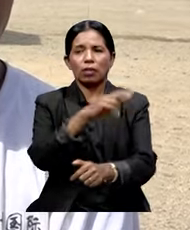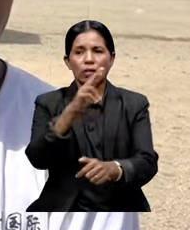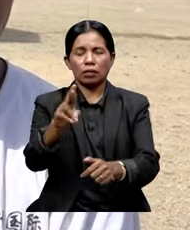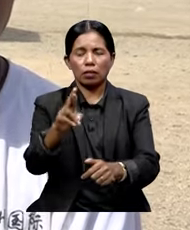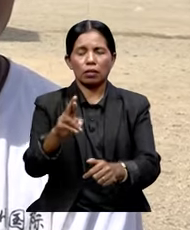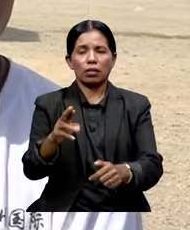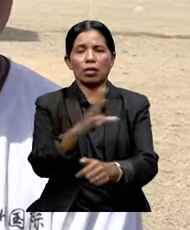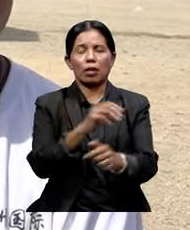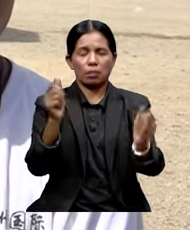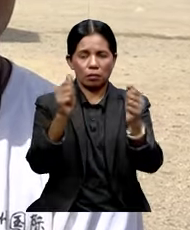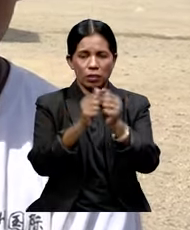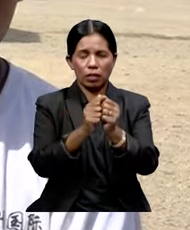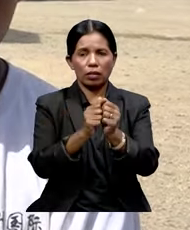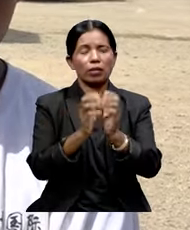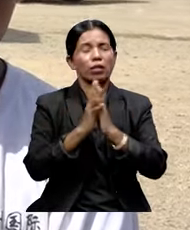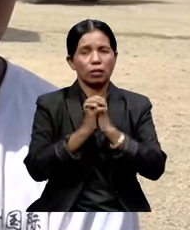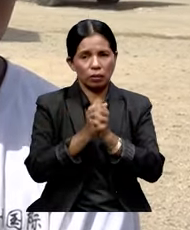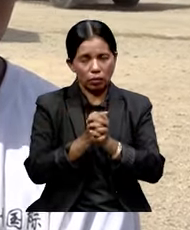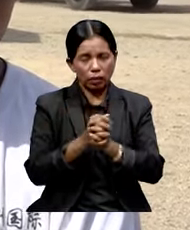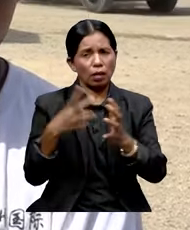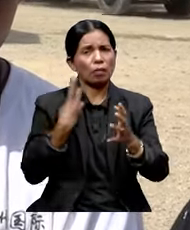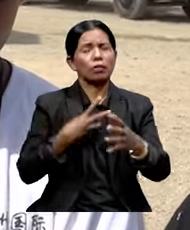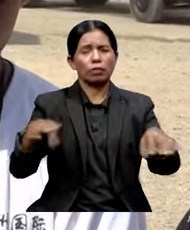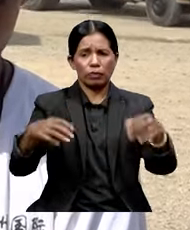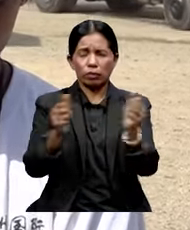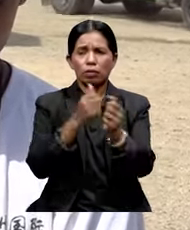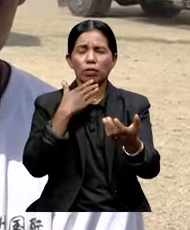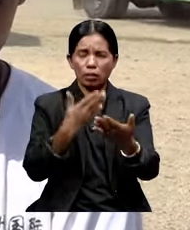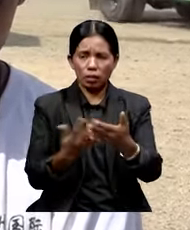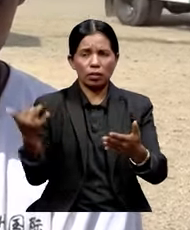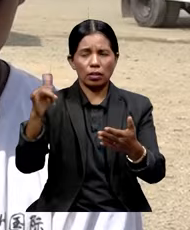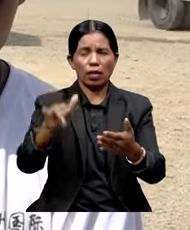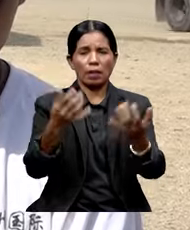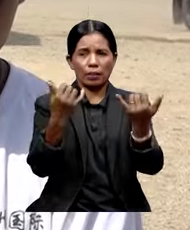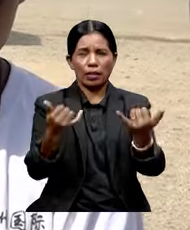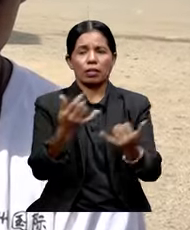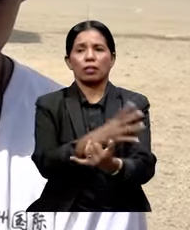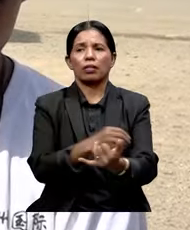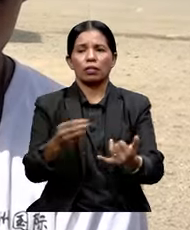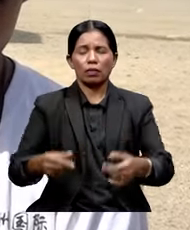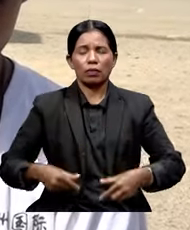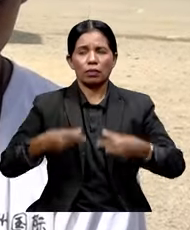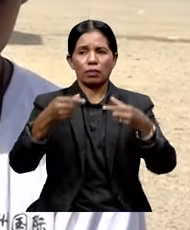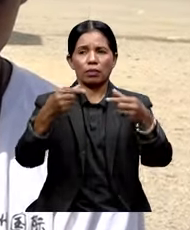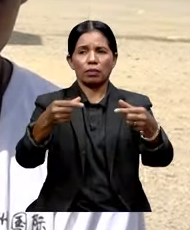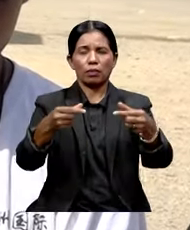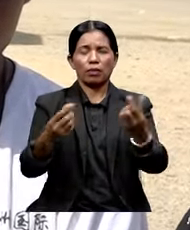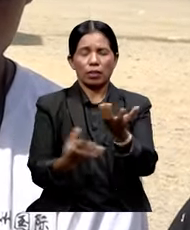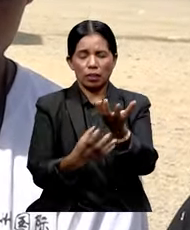de Deus. Assembleia de Deus, né? Ami colabora diretamente com eles. Siramos, agora siramos que fornece catering em